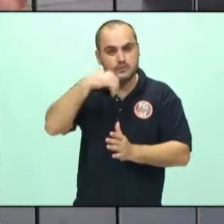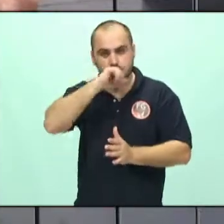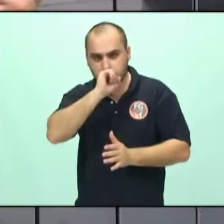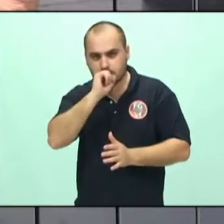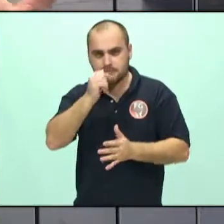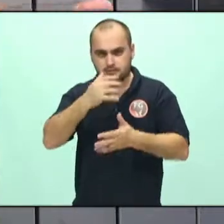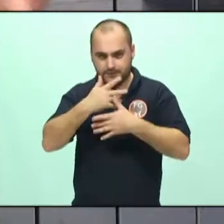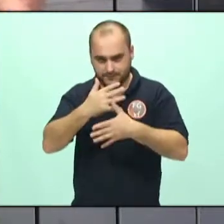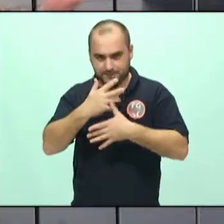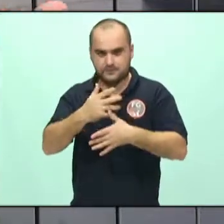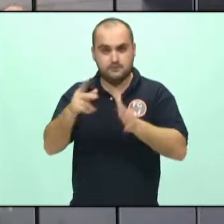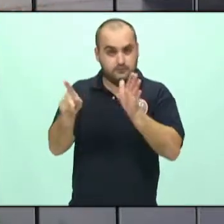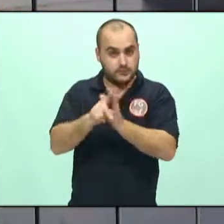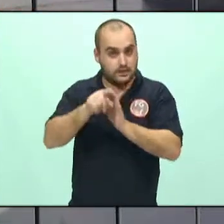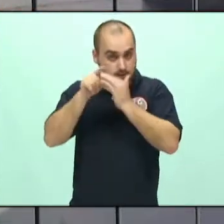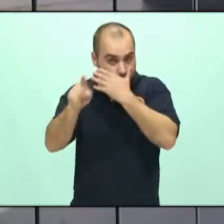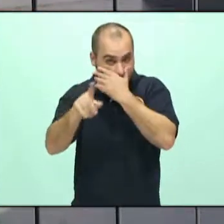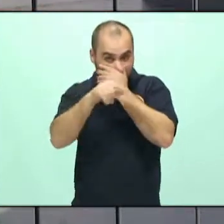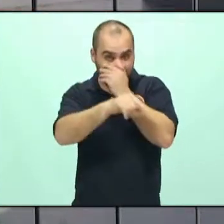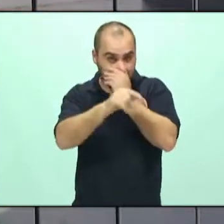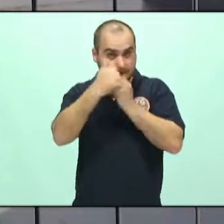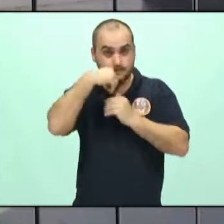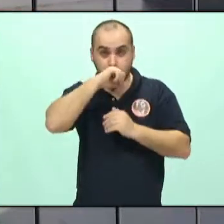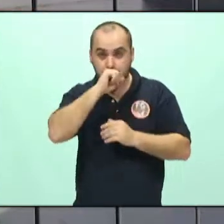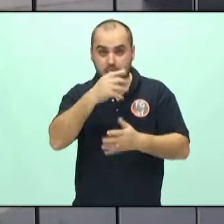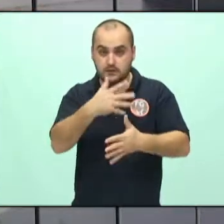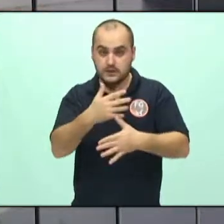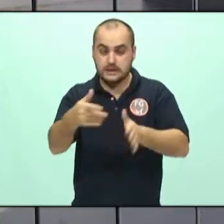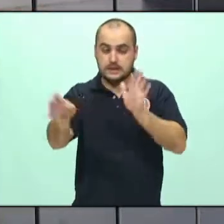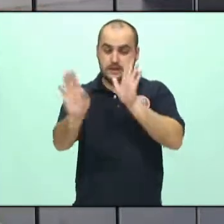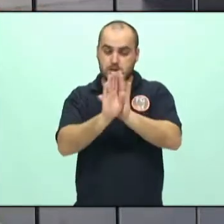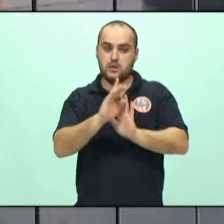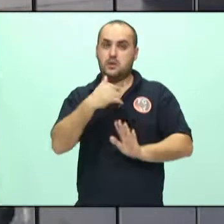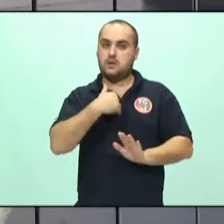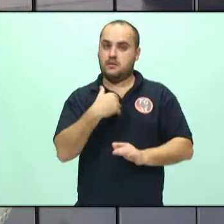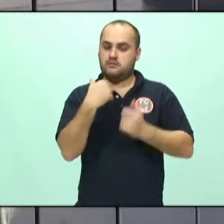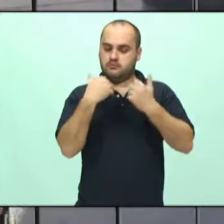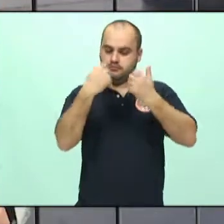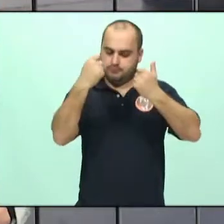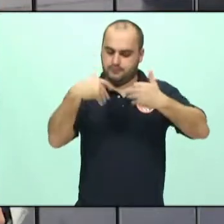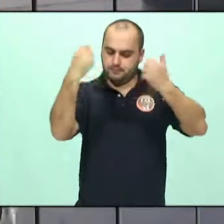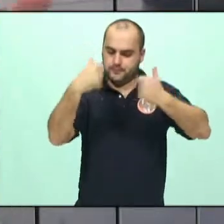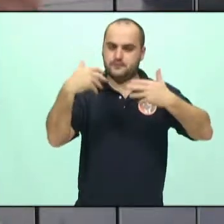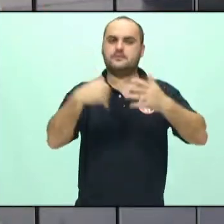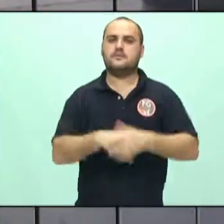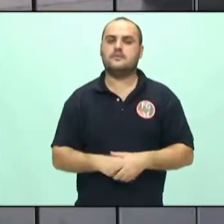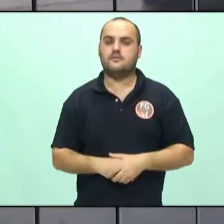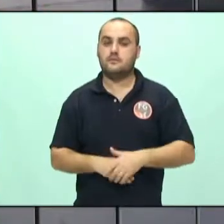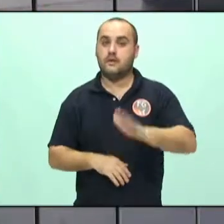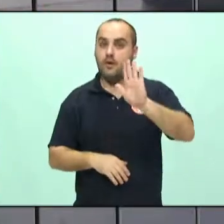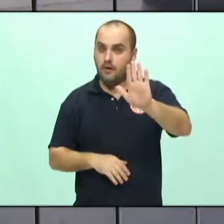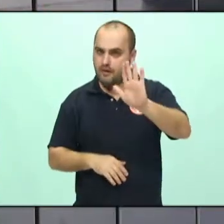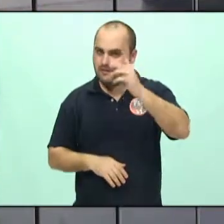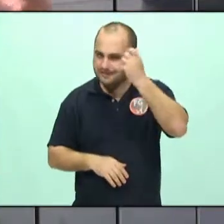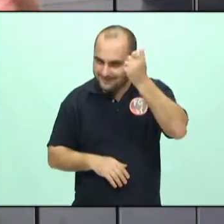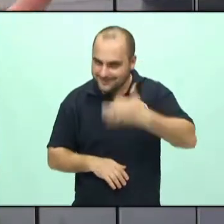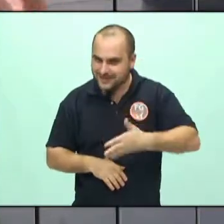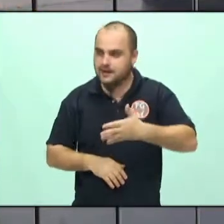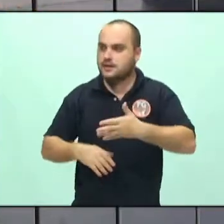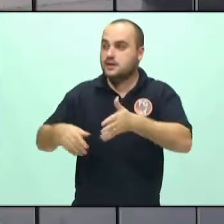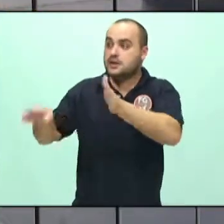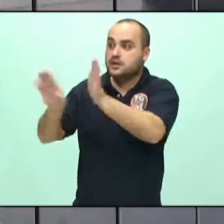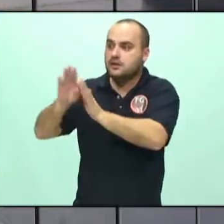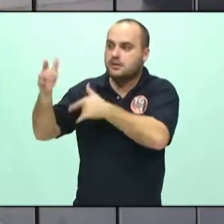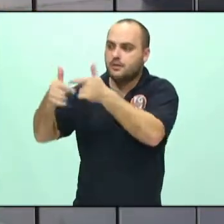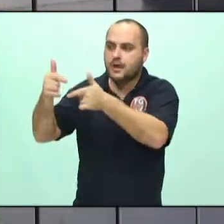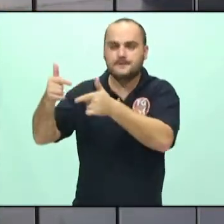autistas, porque essa demanda elas que trouxeram também para a gente. E aí a gente trabalhou nisso. É o que eu digo, chegou a demanda. Beleza, o que